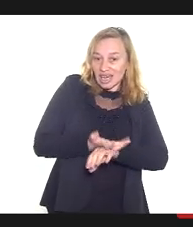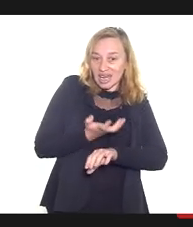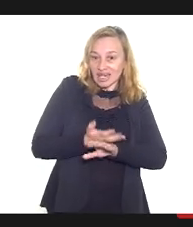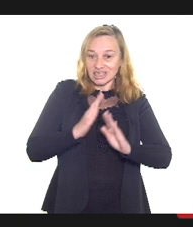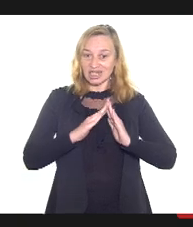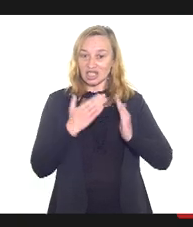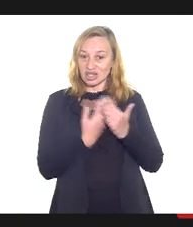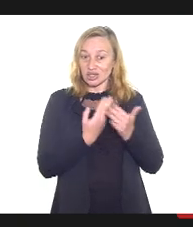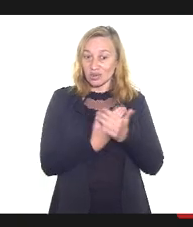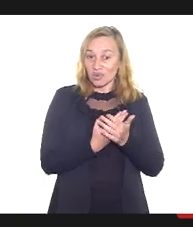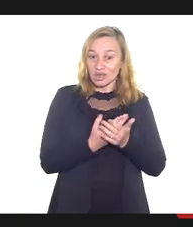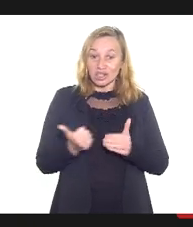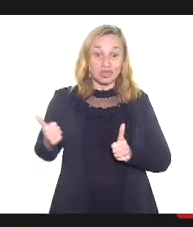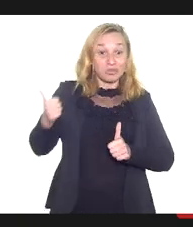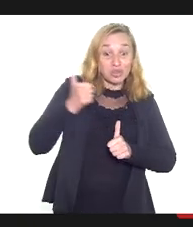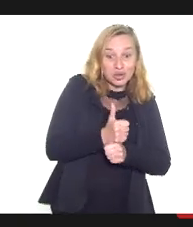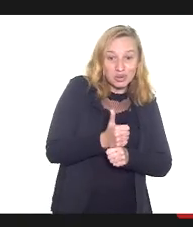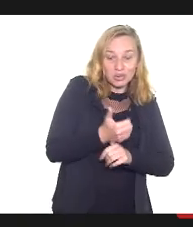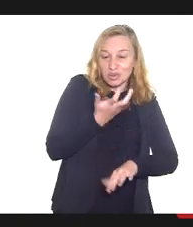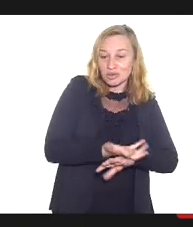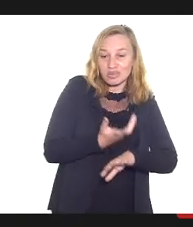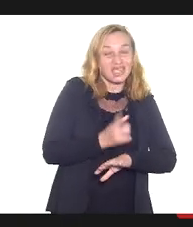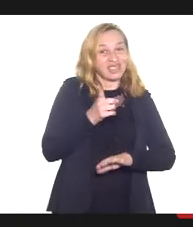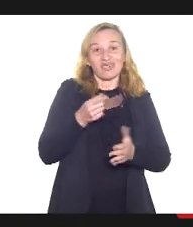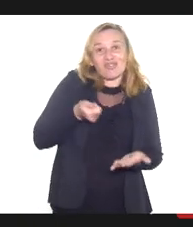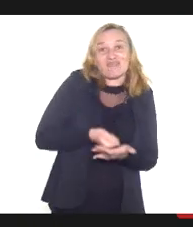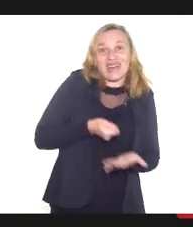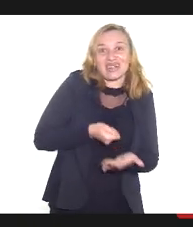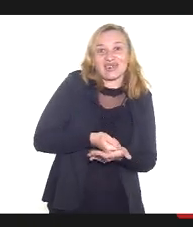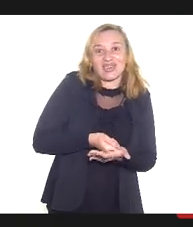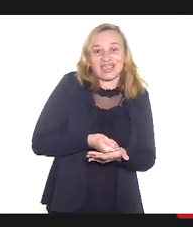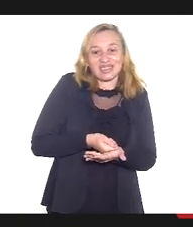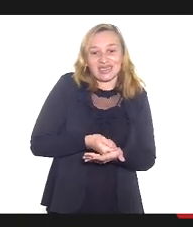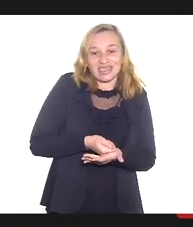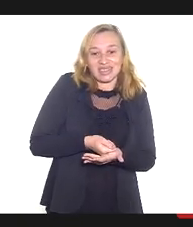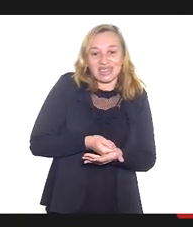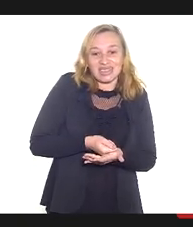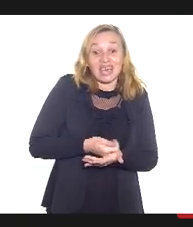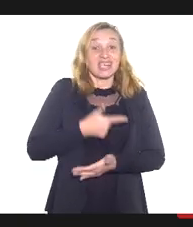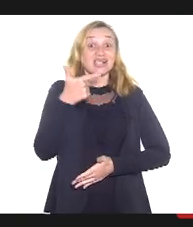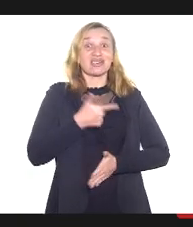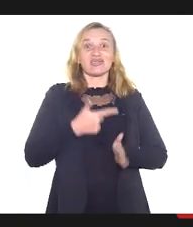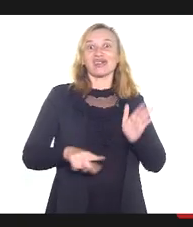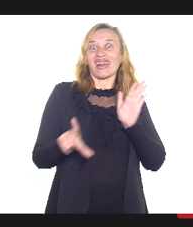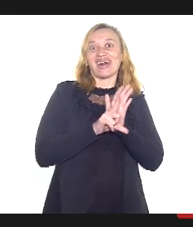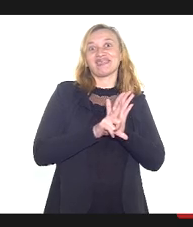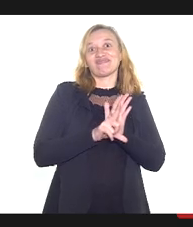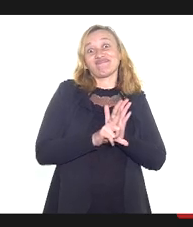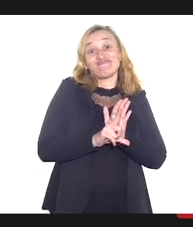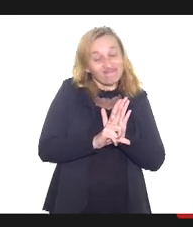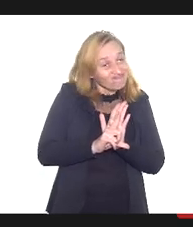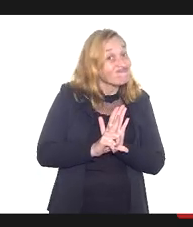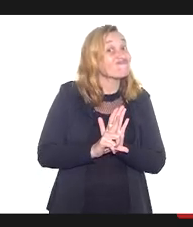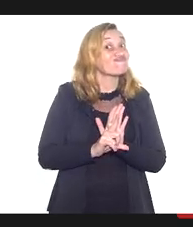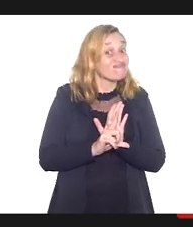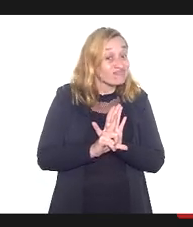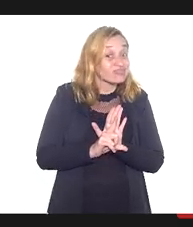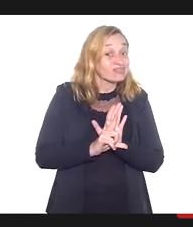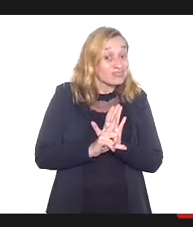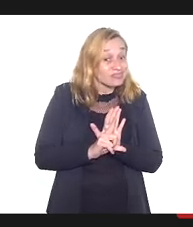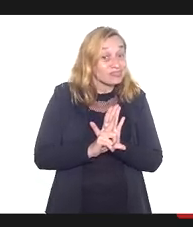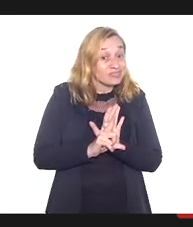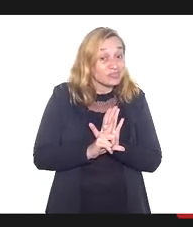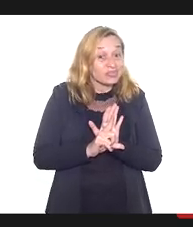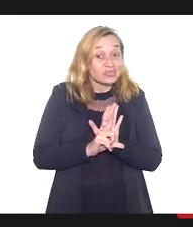lugar dela disciplinas que não são obrigatórias segundo a lei. Né? Que, projeto